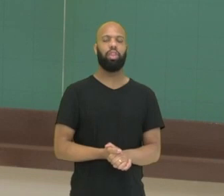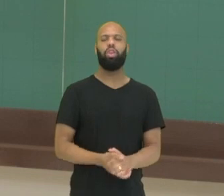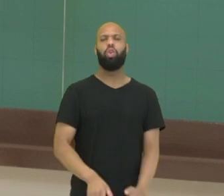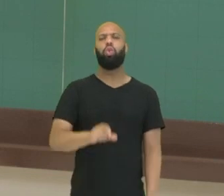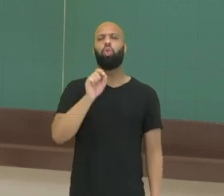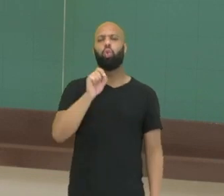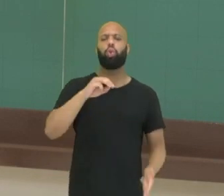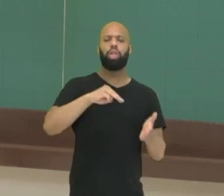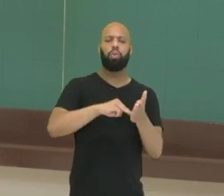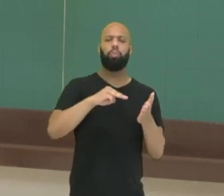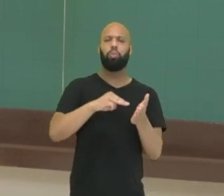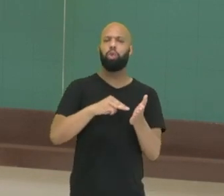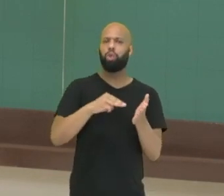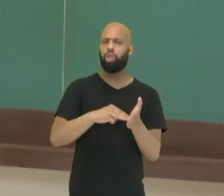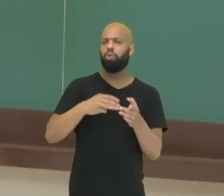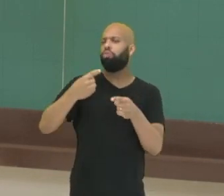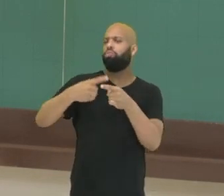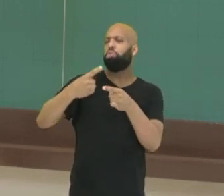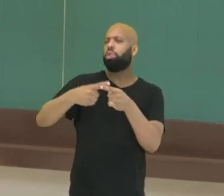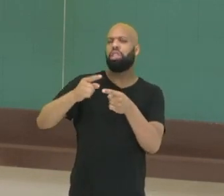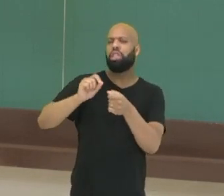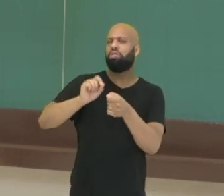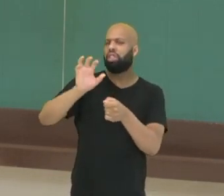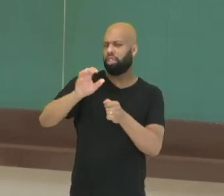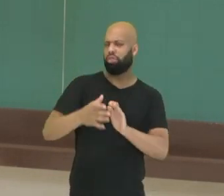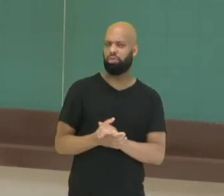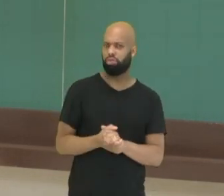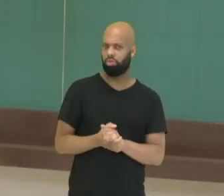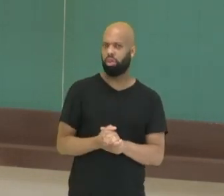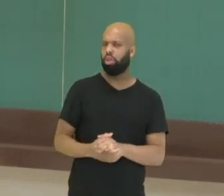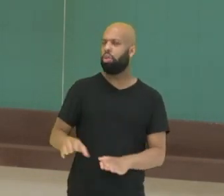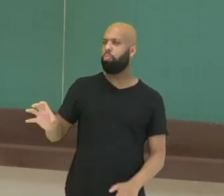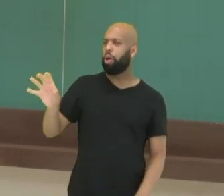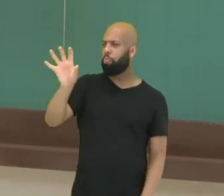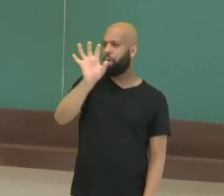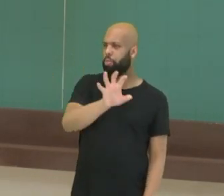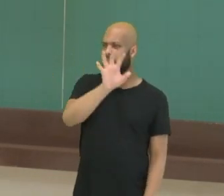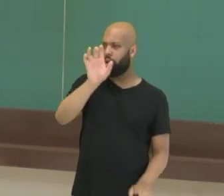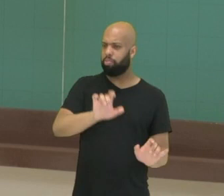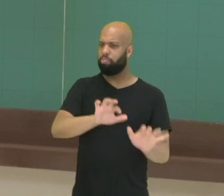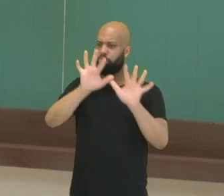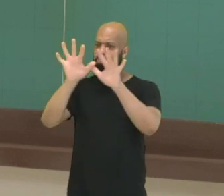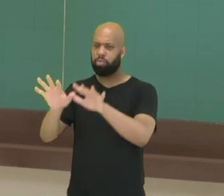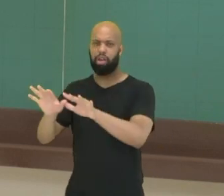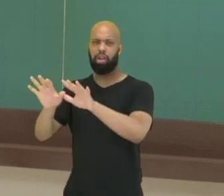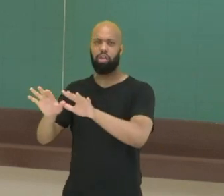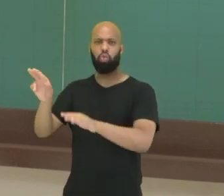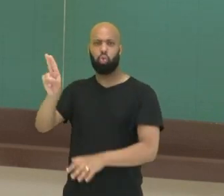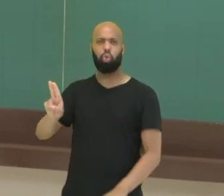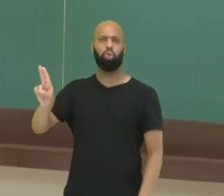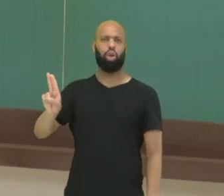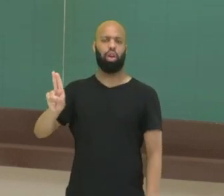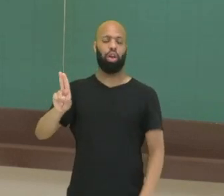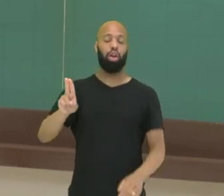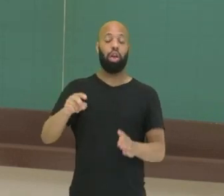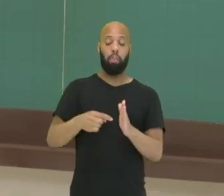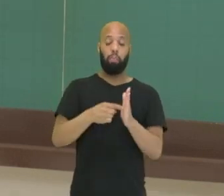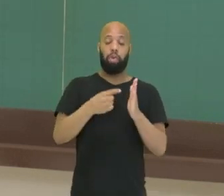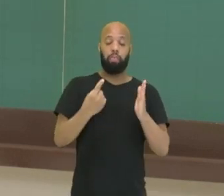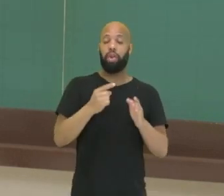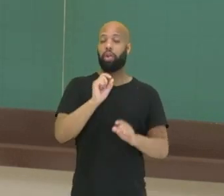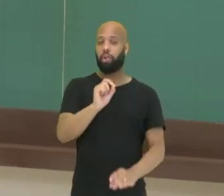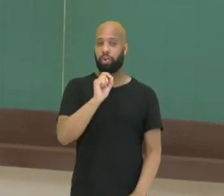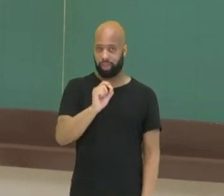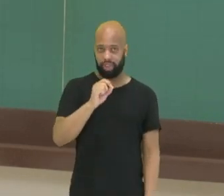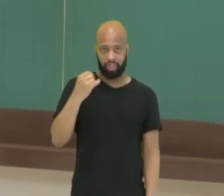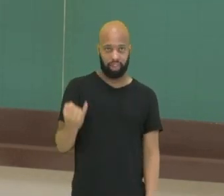os motivos que levaram, que intensificaram a ocupação do Sudeste? Primeiro a gente pensa, a primeira porção